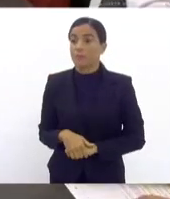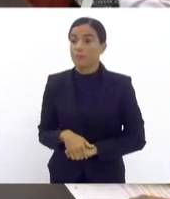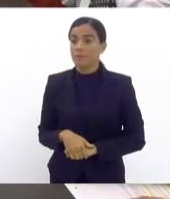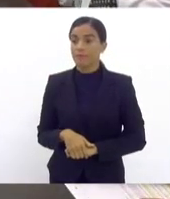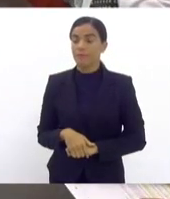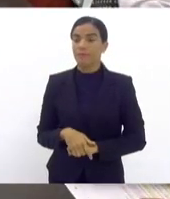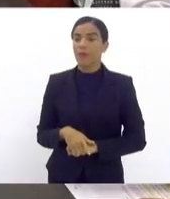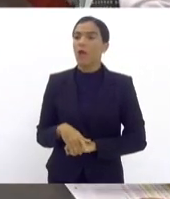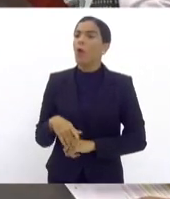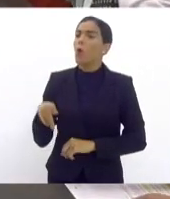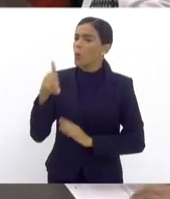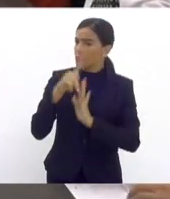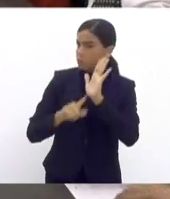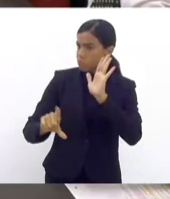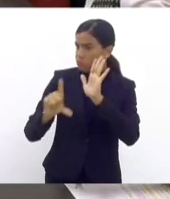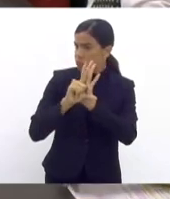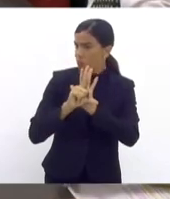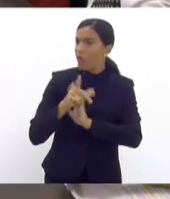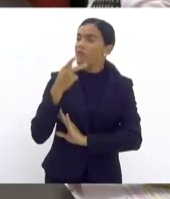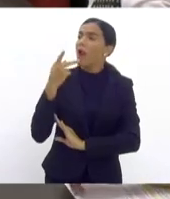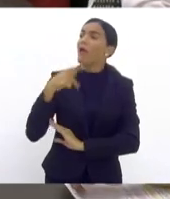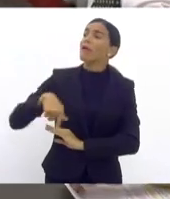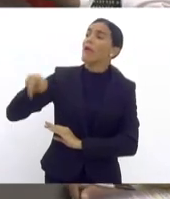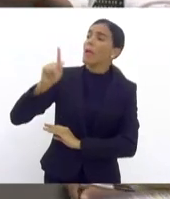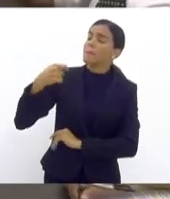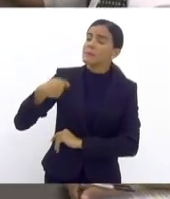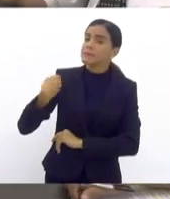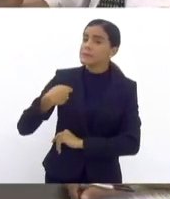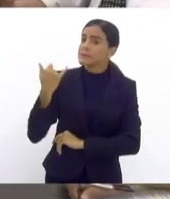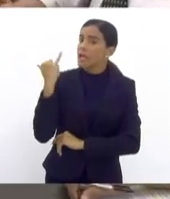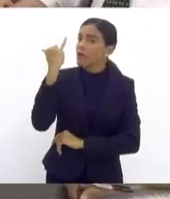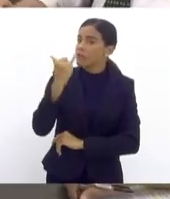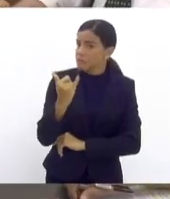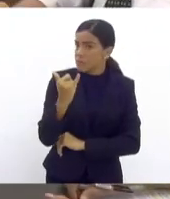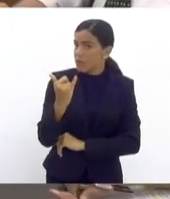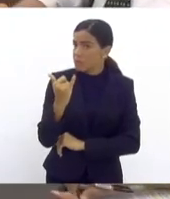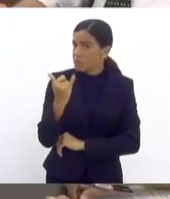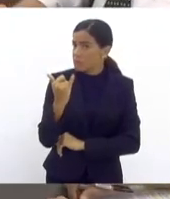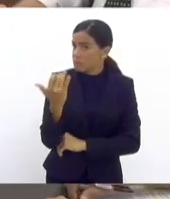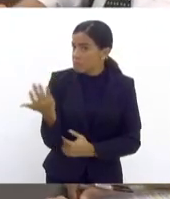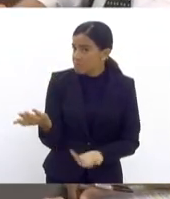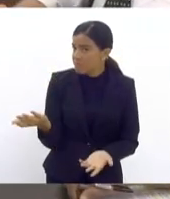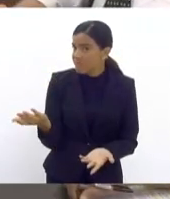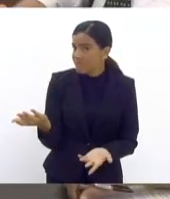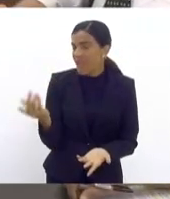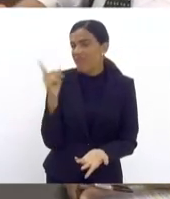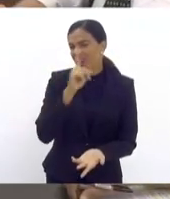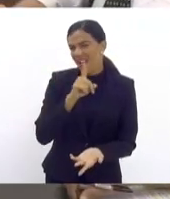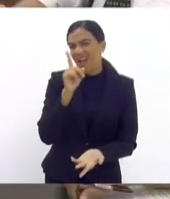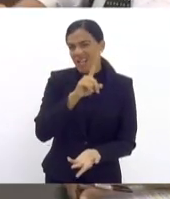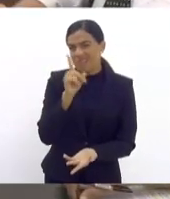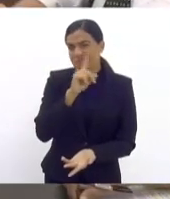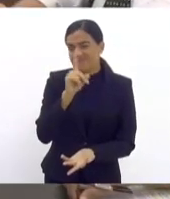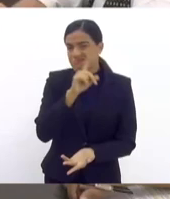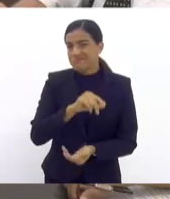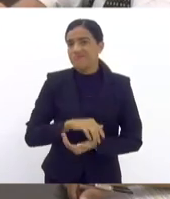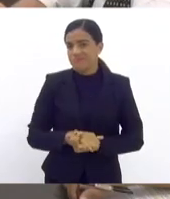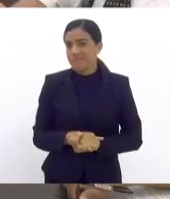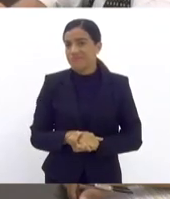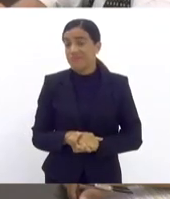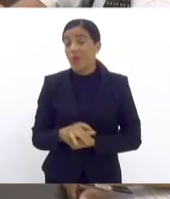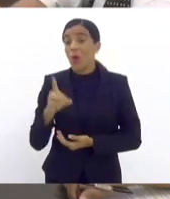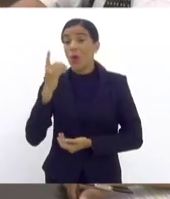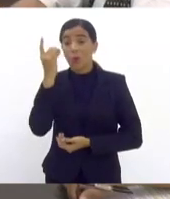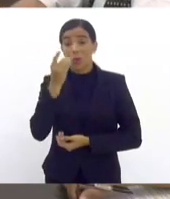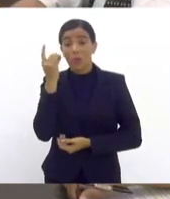A quem que o projeto diz que deve ser comunicado? Na verdade... Fale. O deputado Cozzolino, ele está